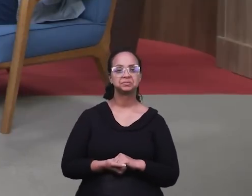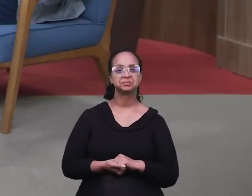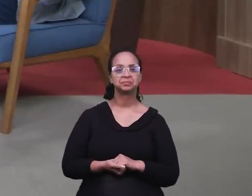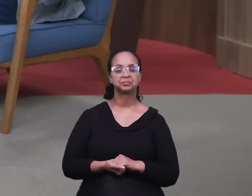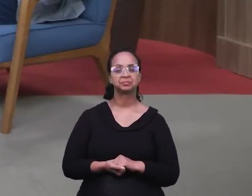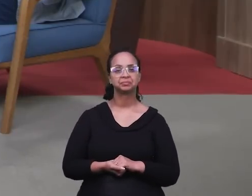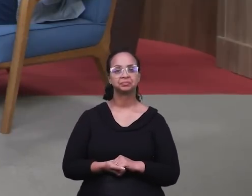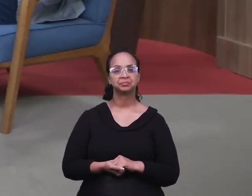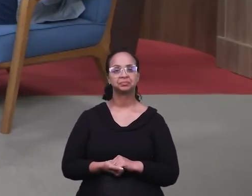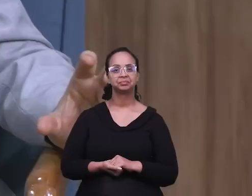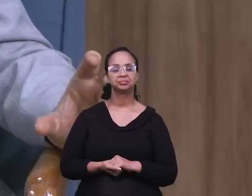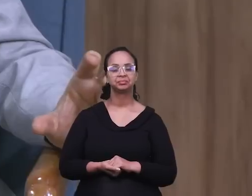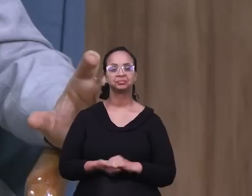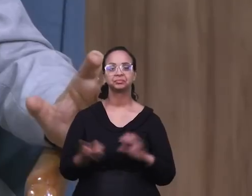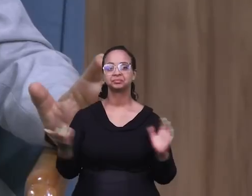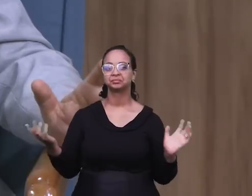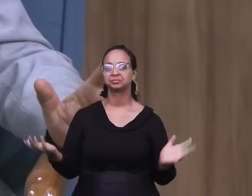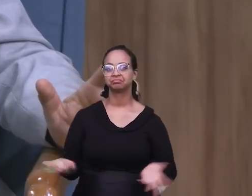tão